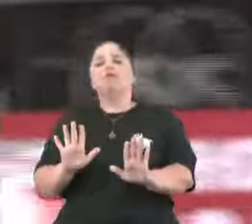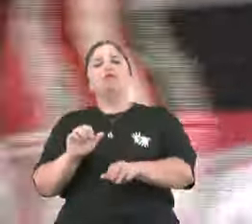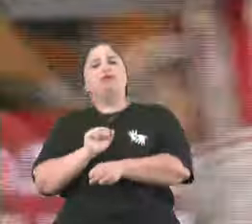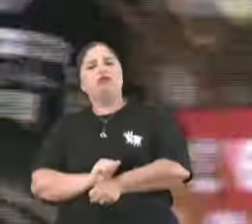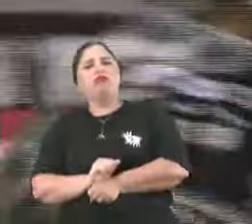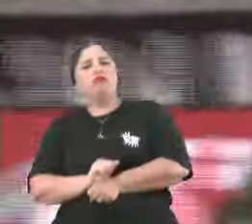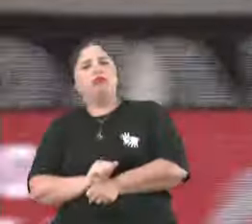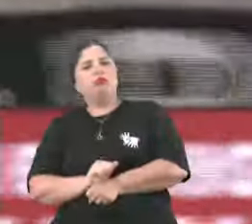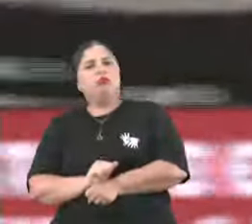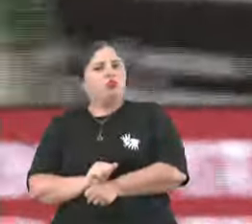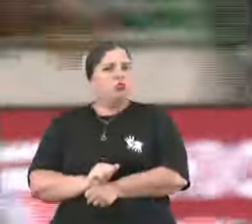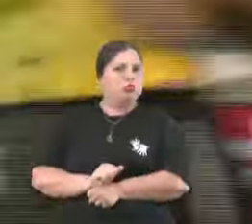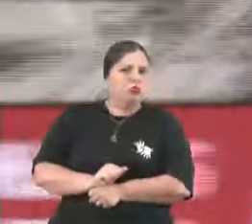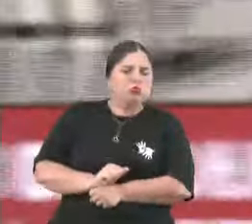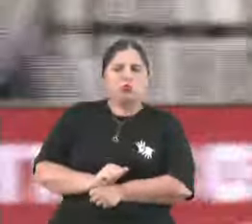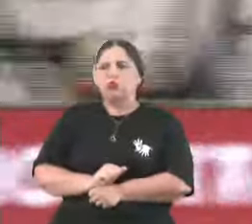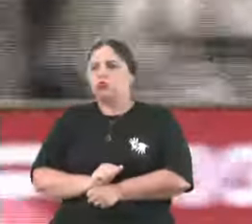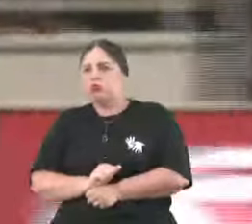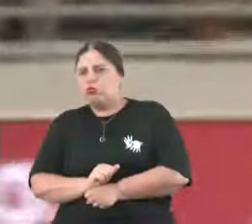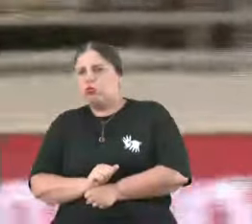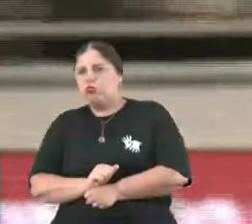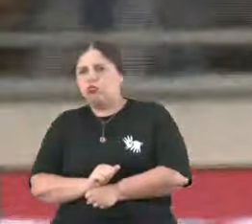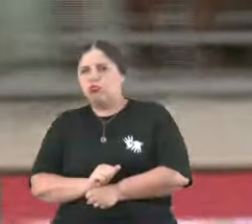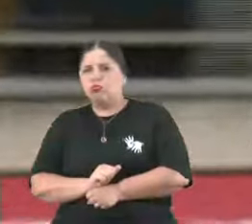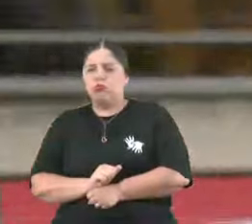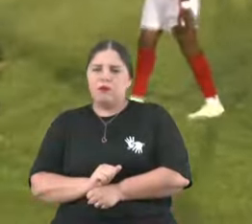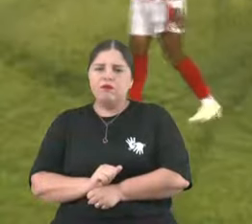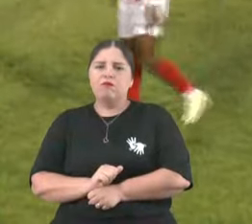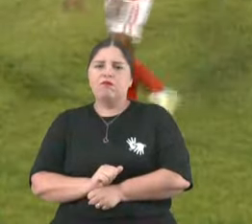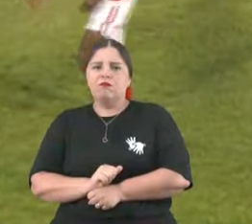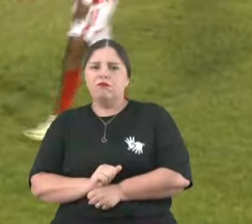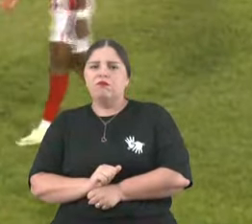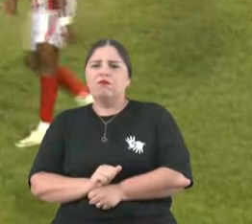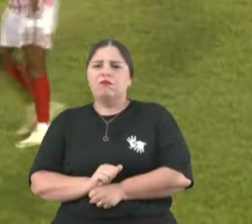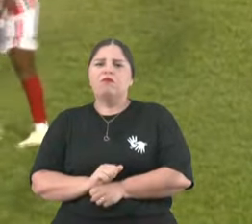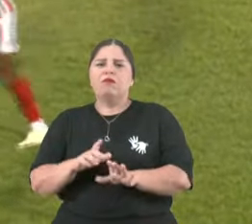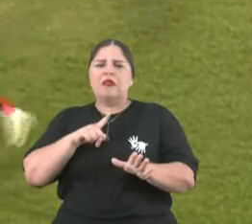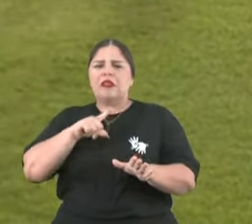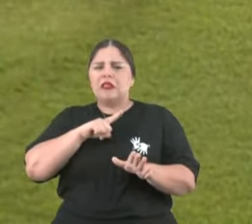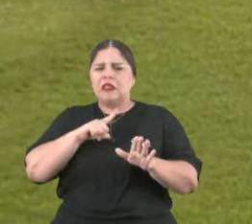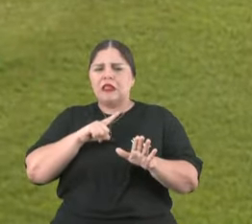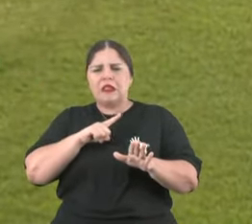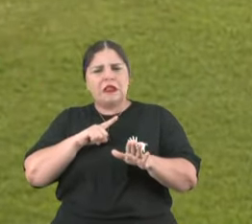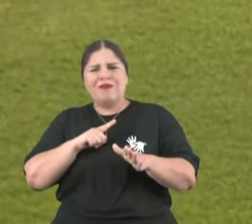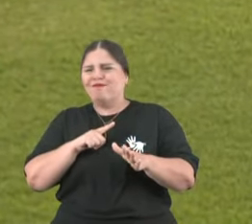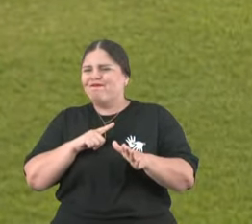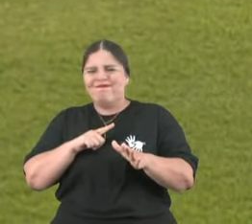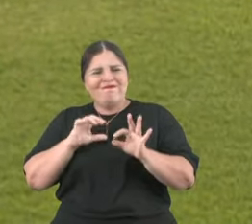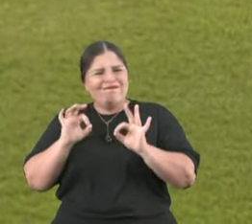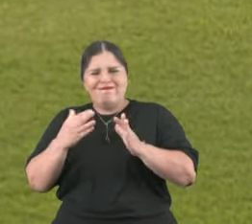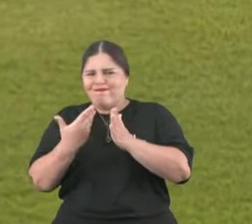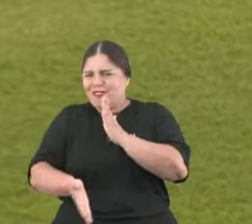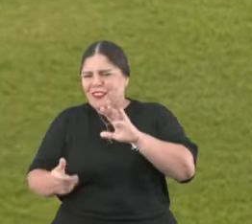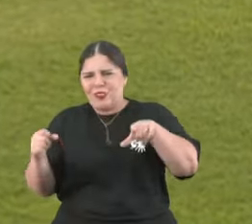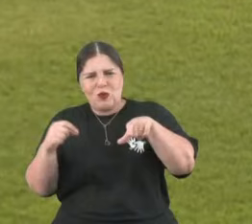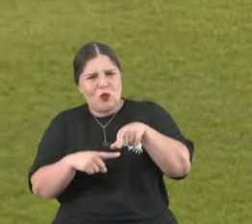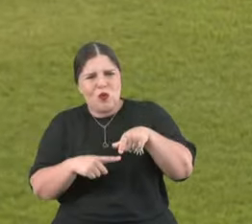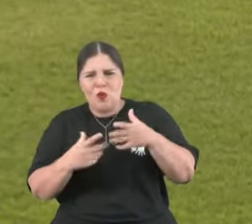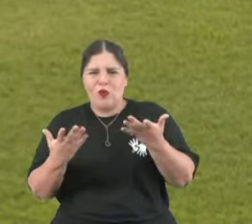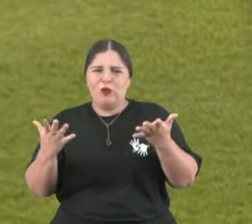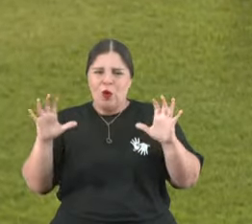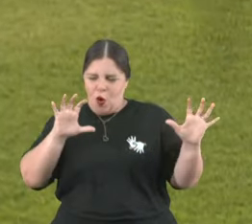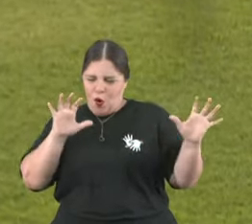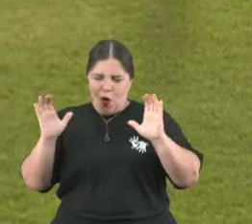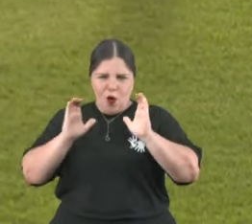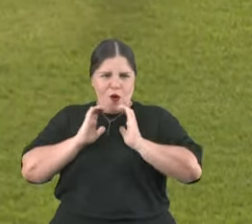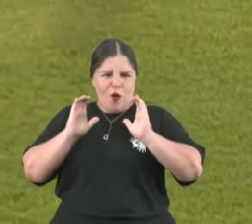tem esse quesito. Agora, o Anselmo perdeu um gol sem goleiro, sem nada. É difícil de ver. É difícil de